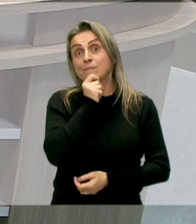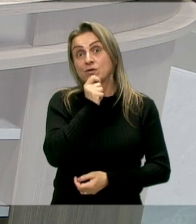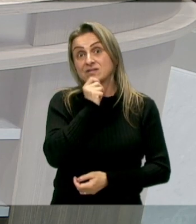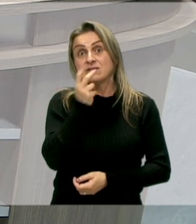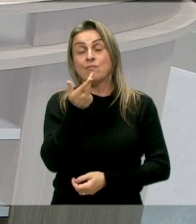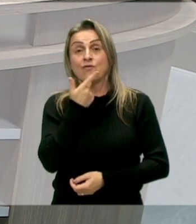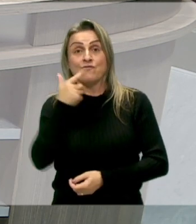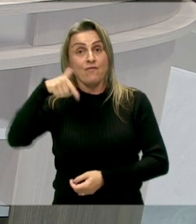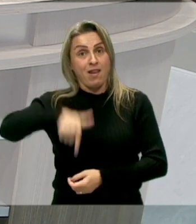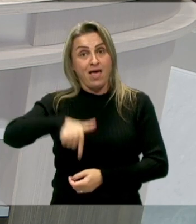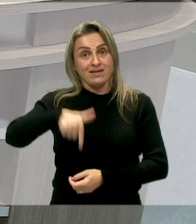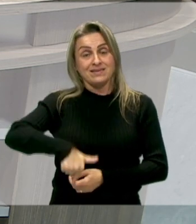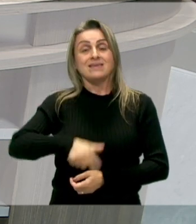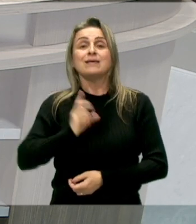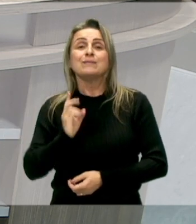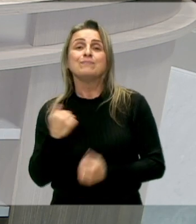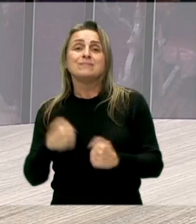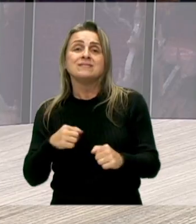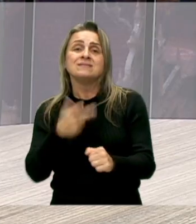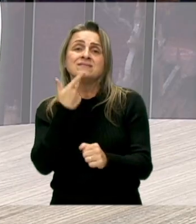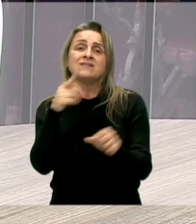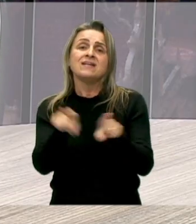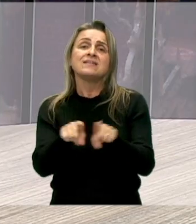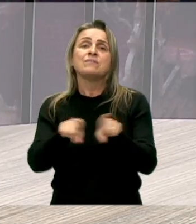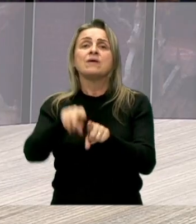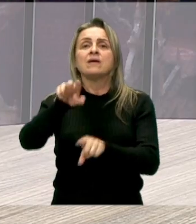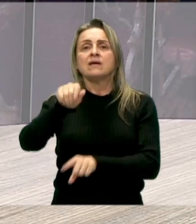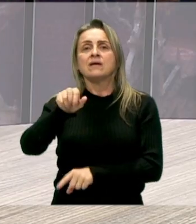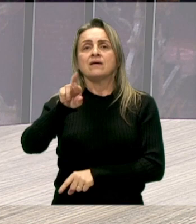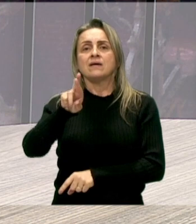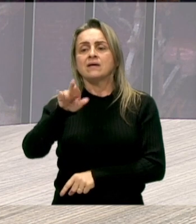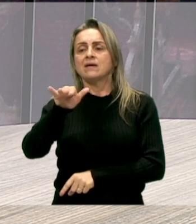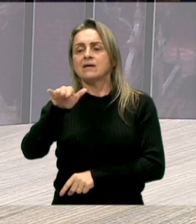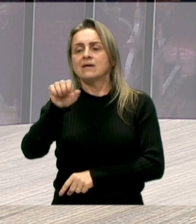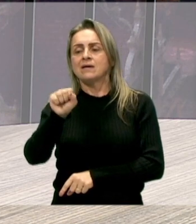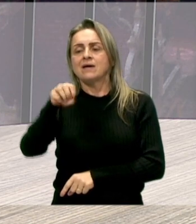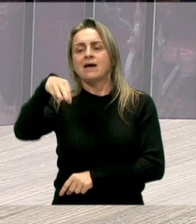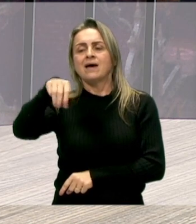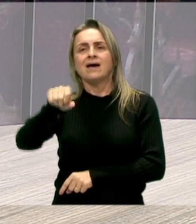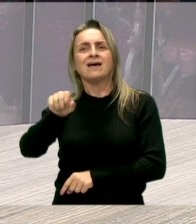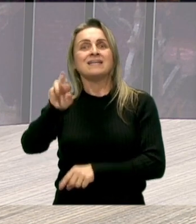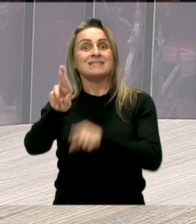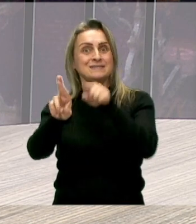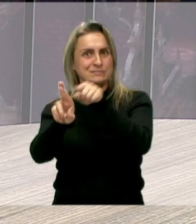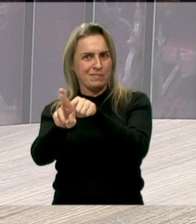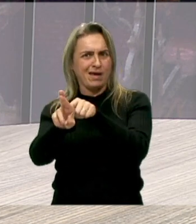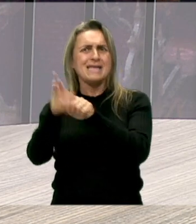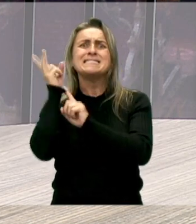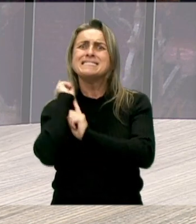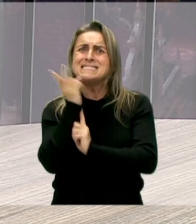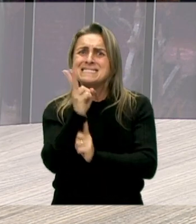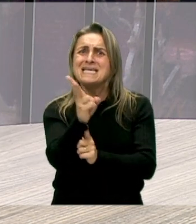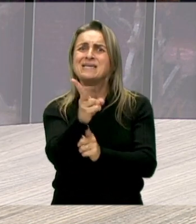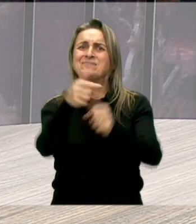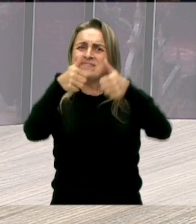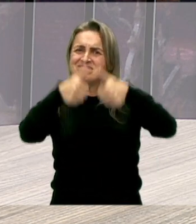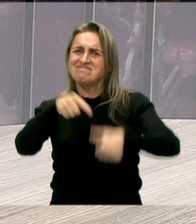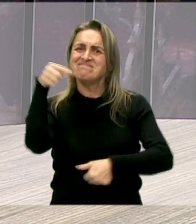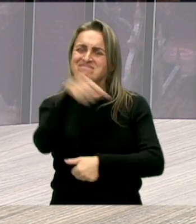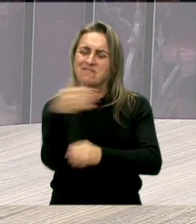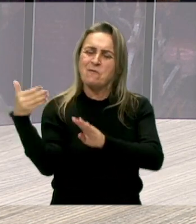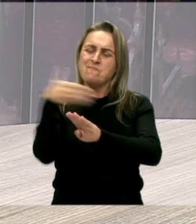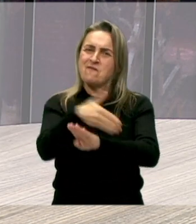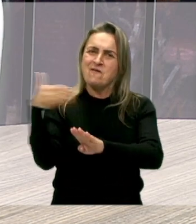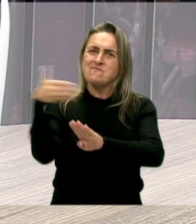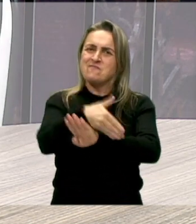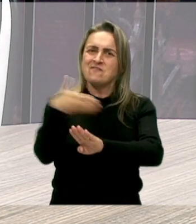do Espírito Santo, nossa, ele teve... A gente já fala que ele é patrimônio do festival também. Como teve anos, eu acho que de não fecharem